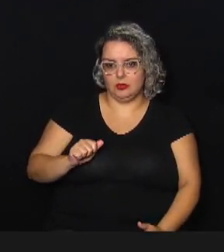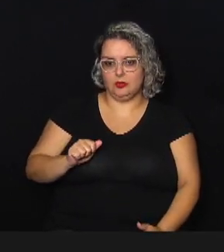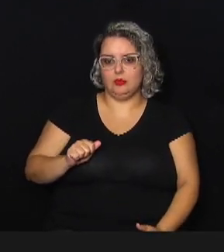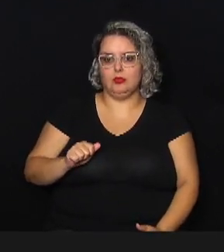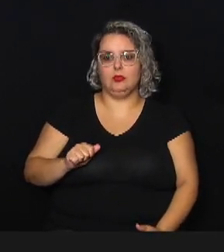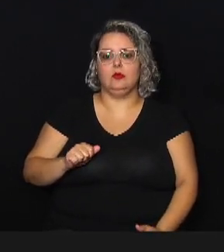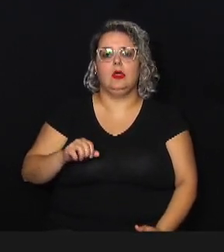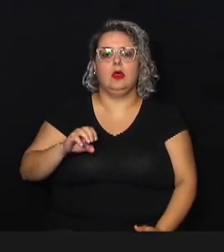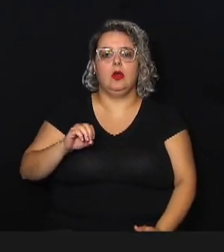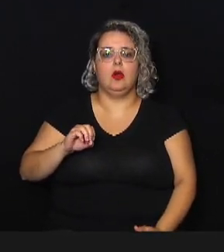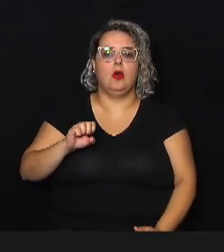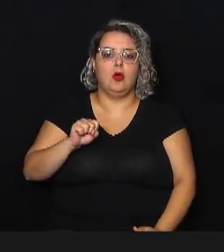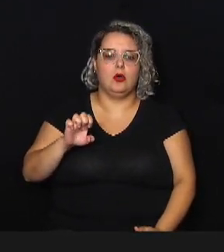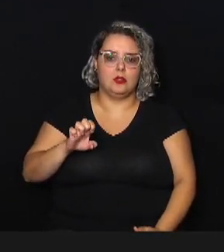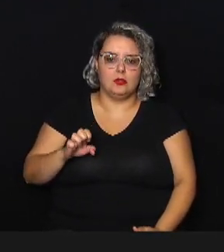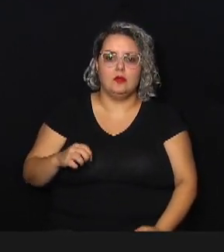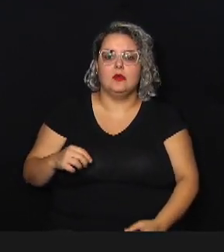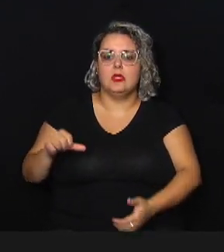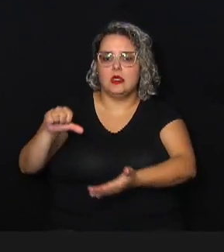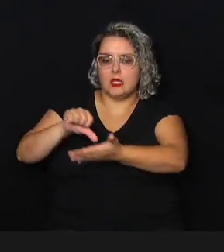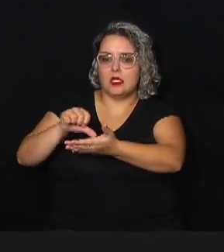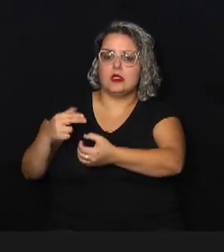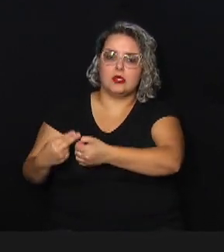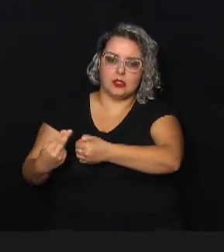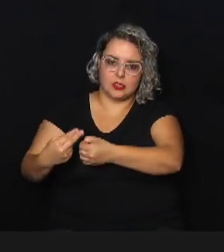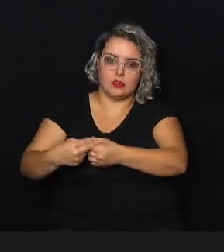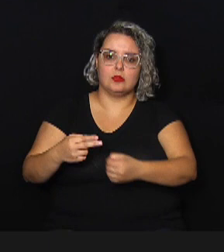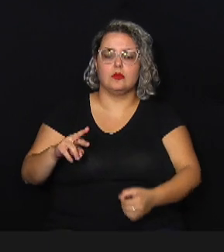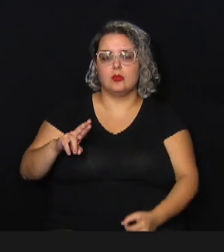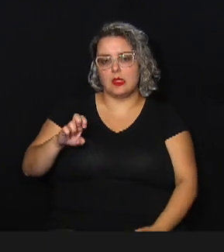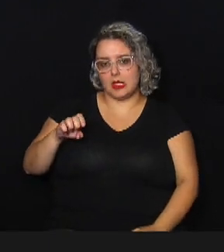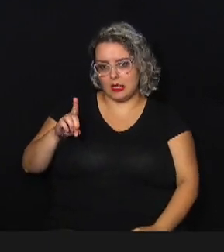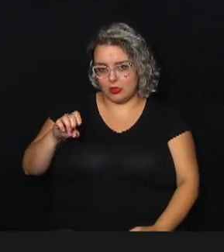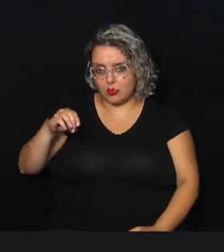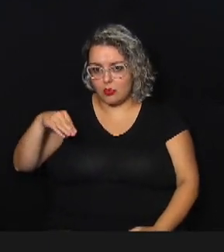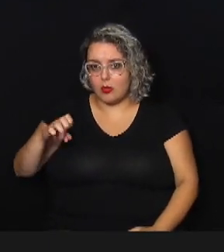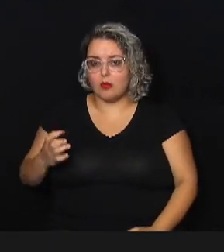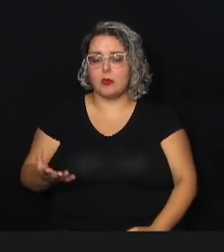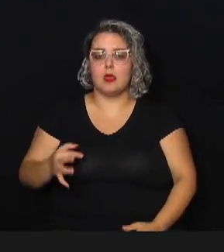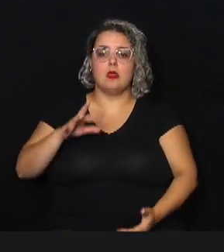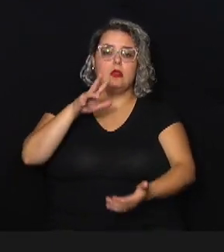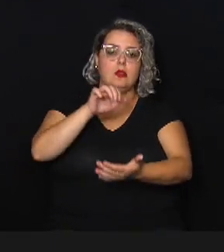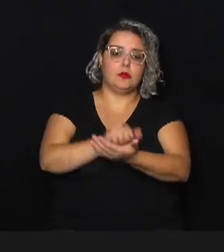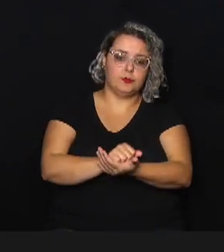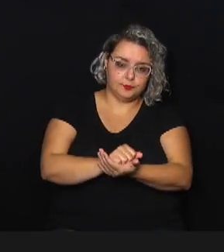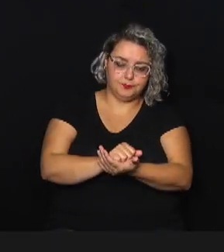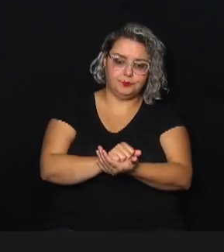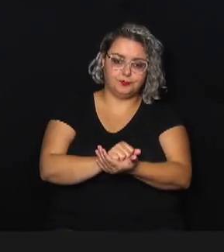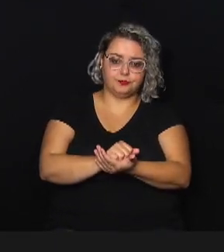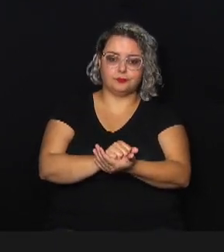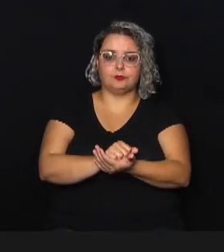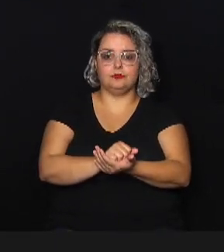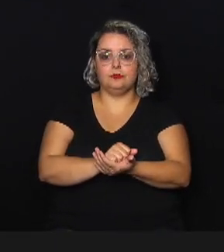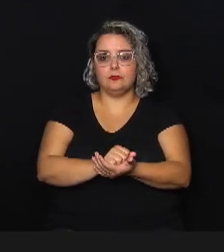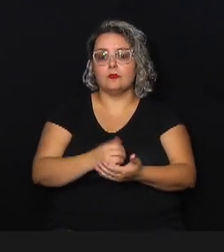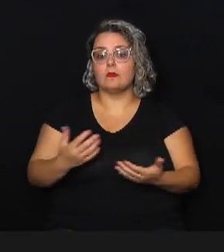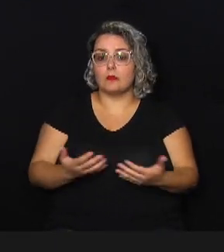nossa região ele fica no Hemocentro da Unicamp, tá? Para se inscreverem e promover esse